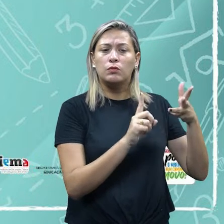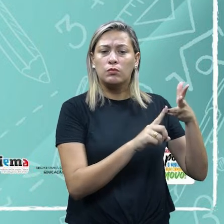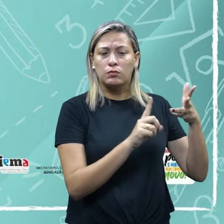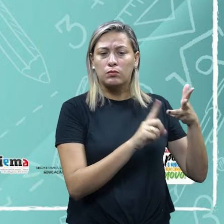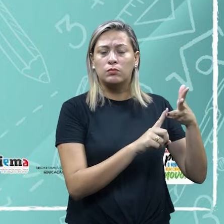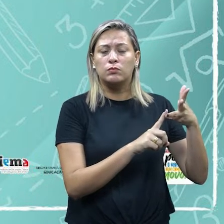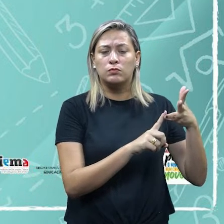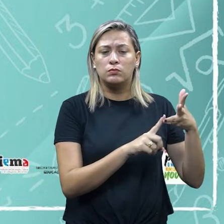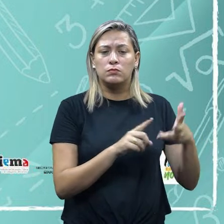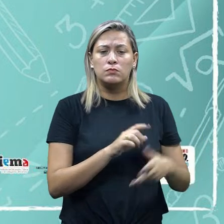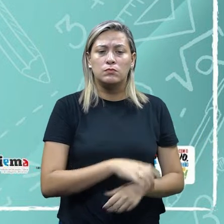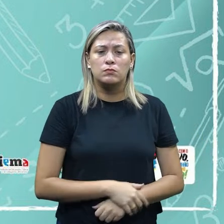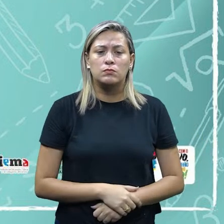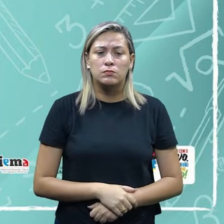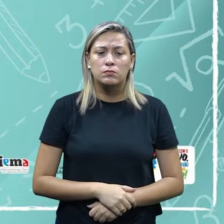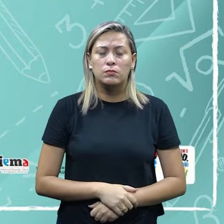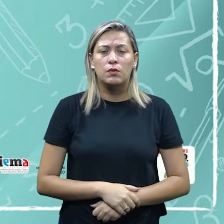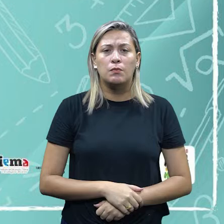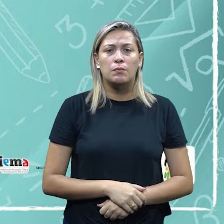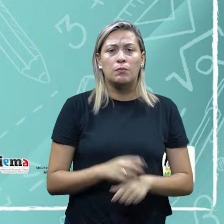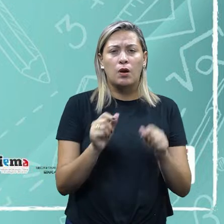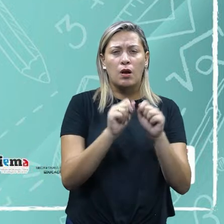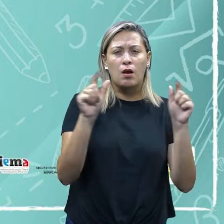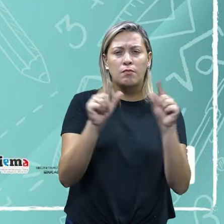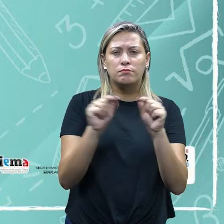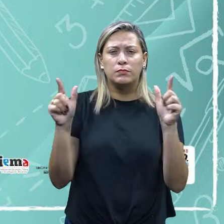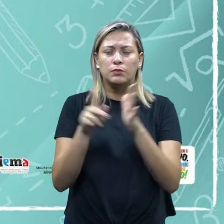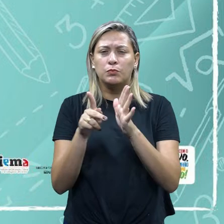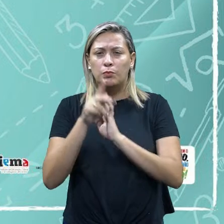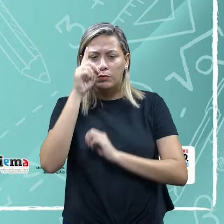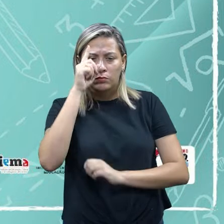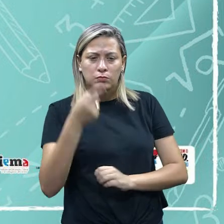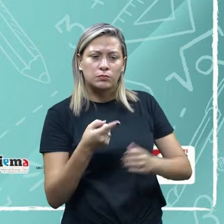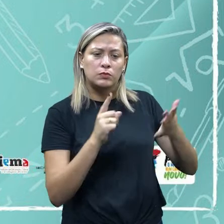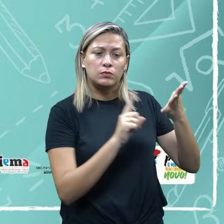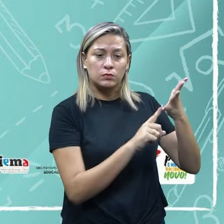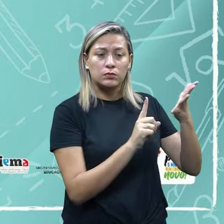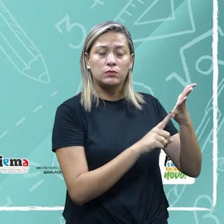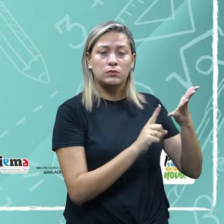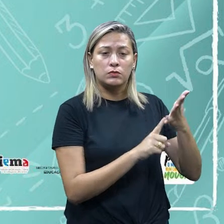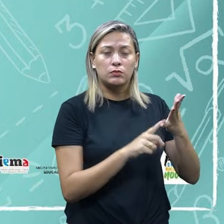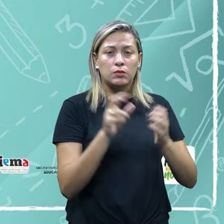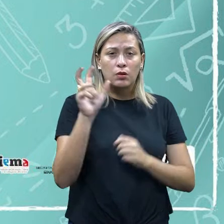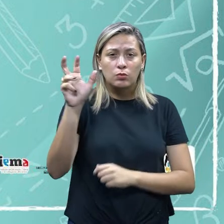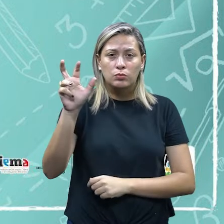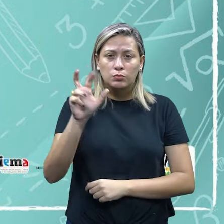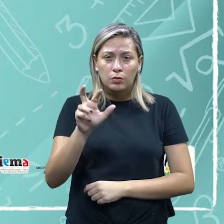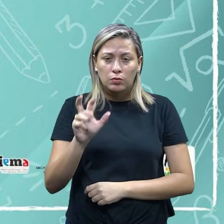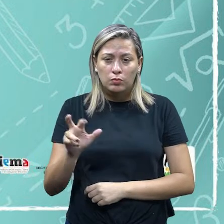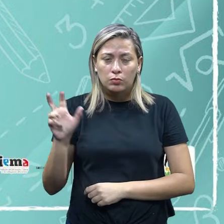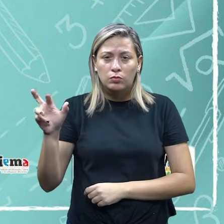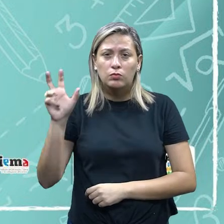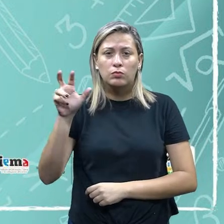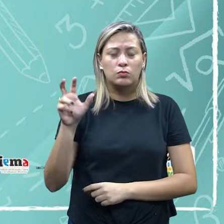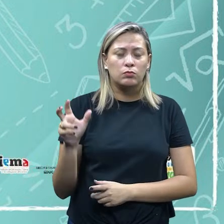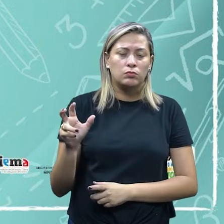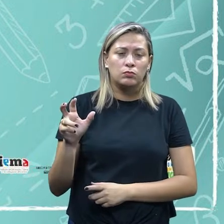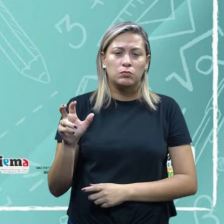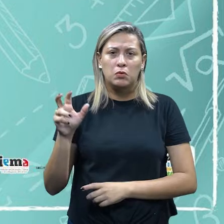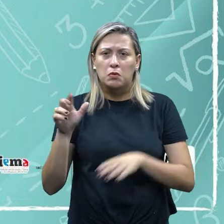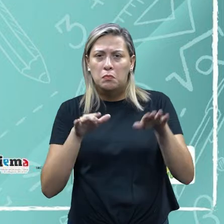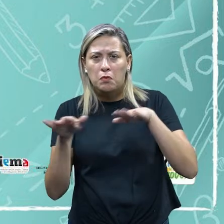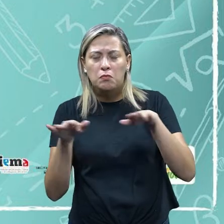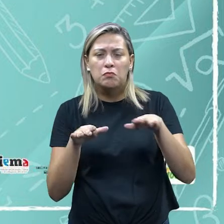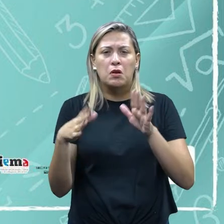de abas do comando, a 5, que são os botões de comandos não expansivos, né, então você tem aqui